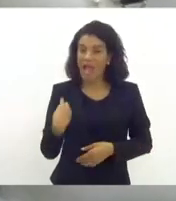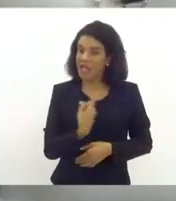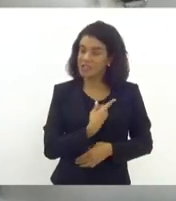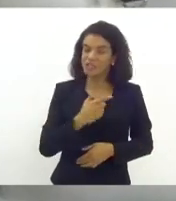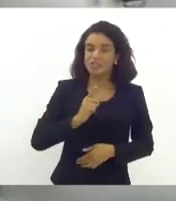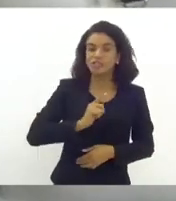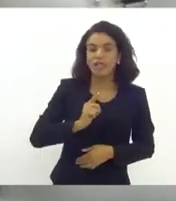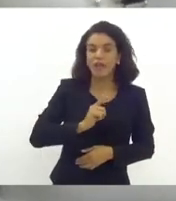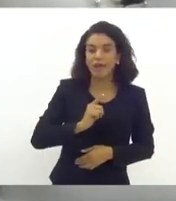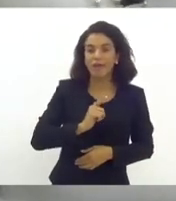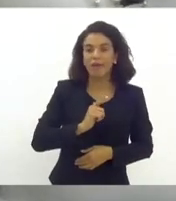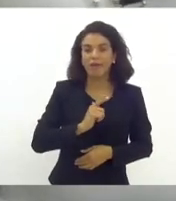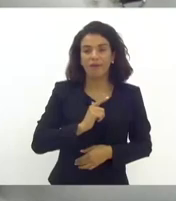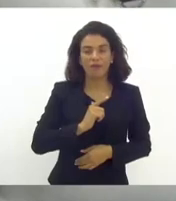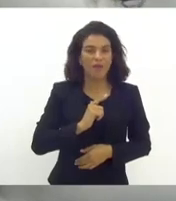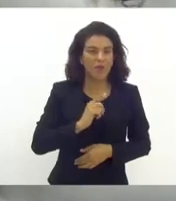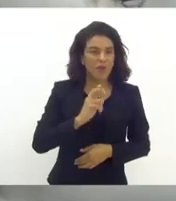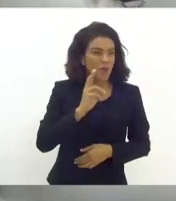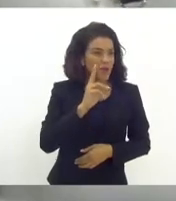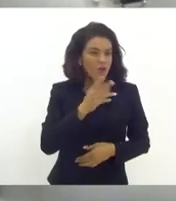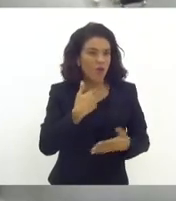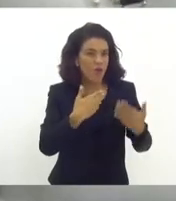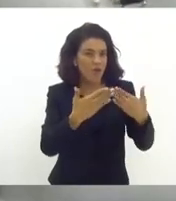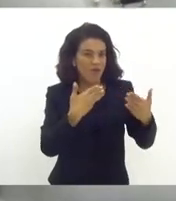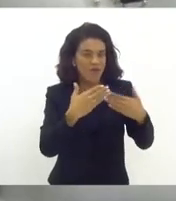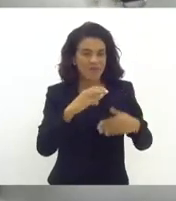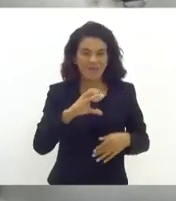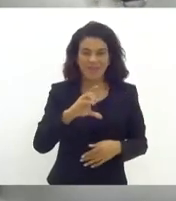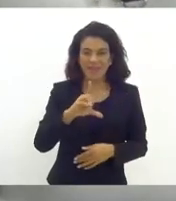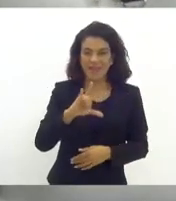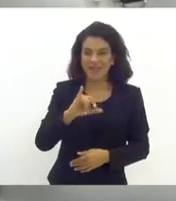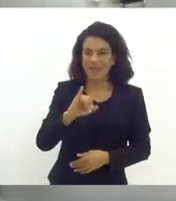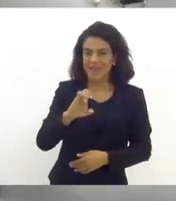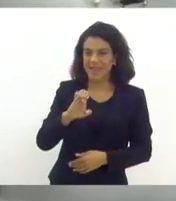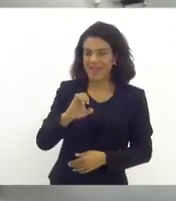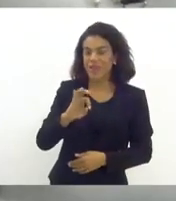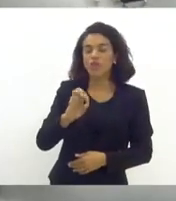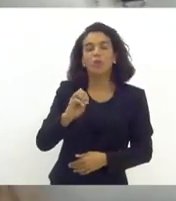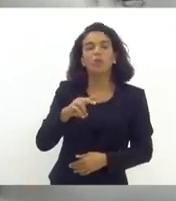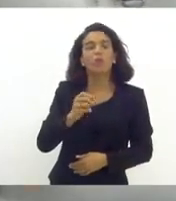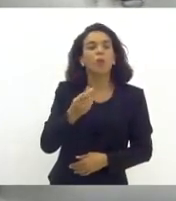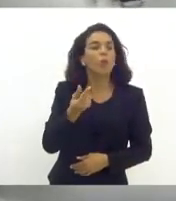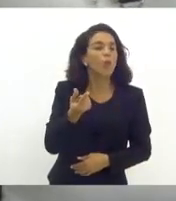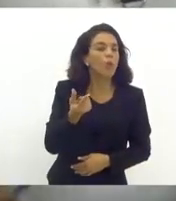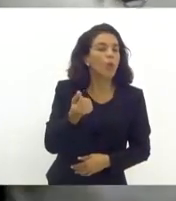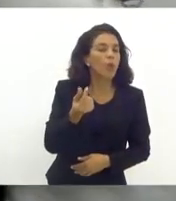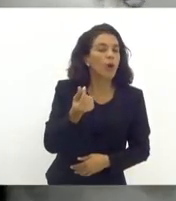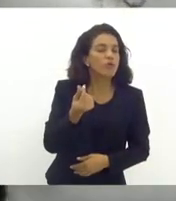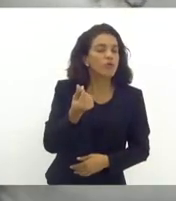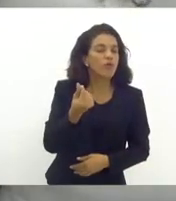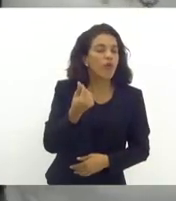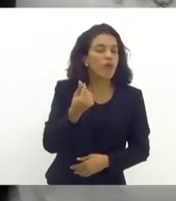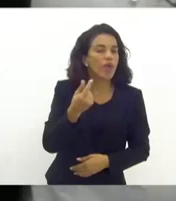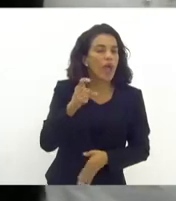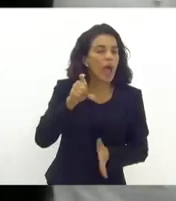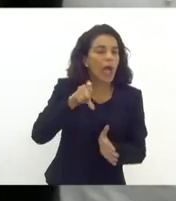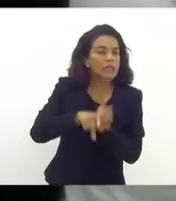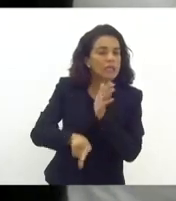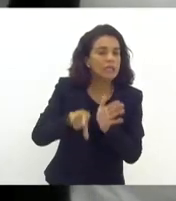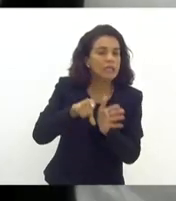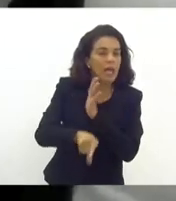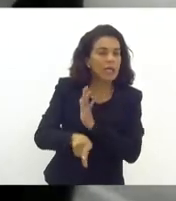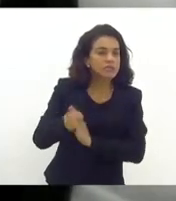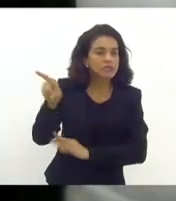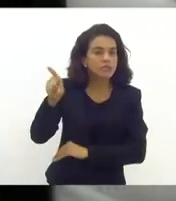tem aqui Eu até comentei com o Cleiton ali Quanto foi a taxa de bombeiro do